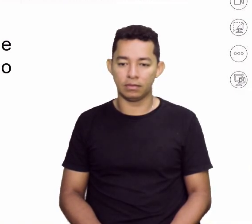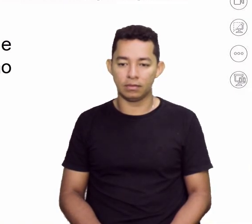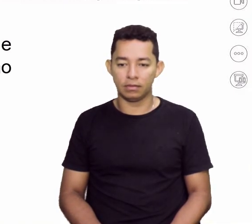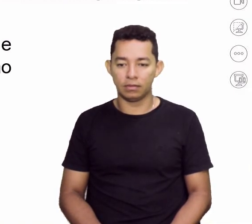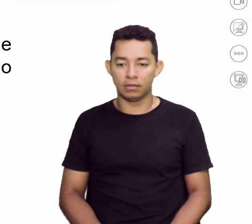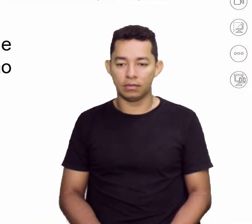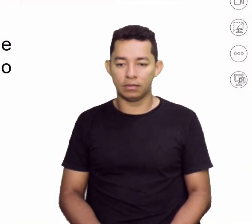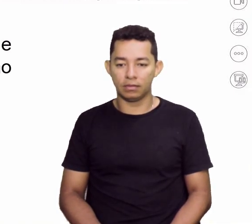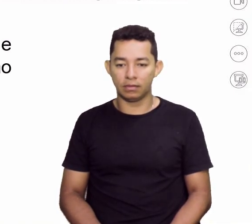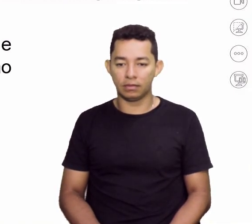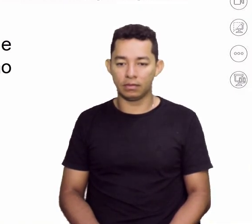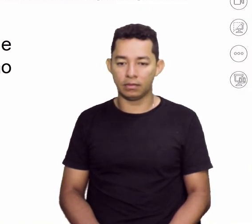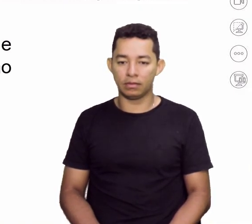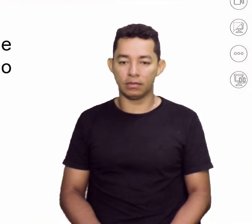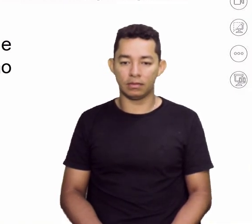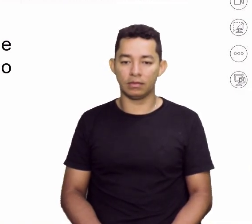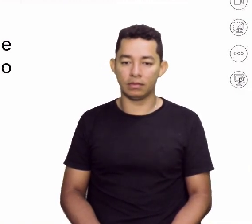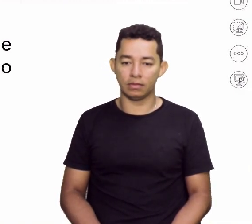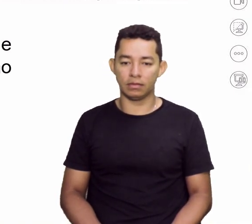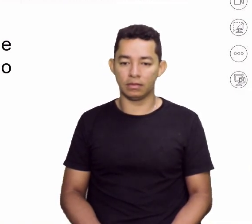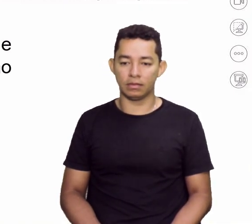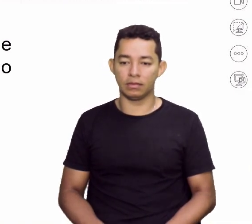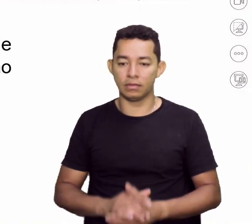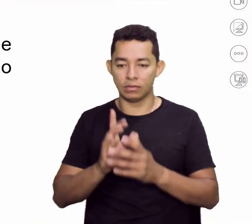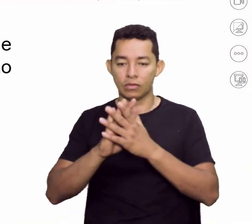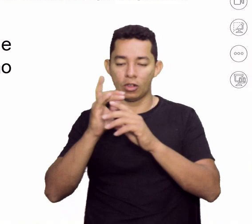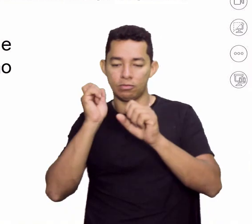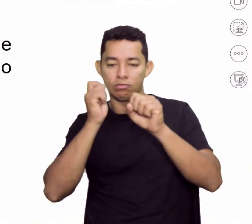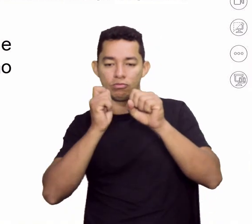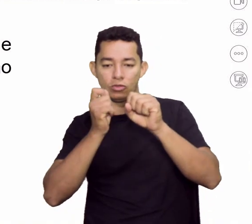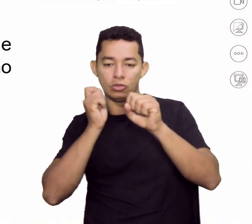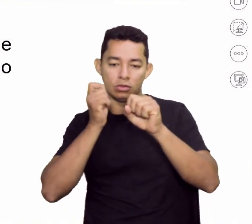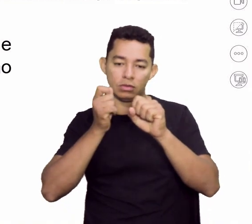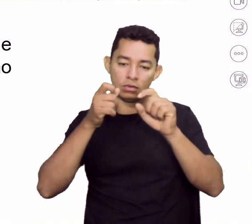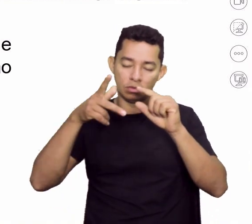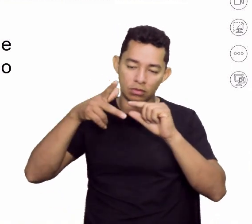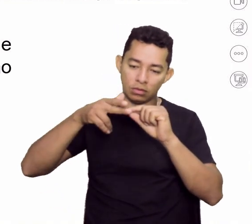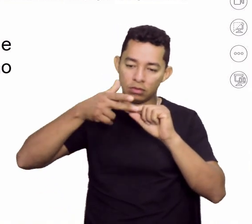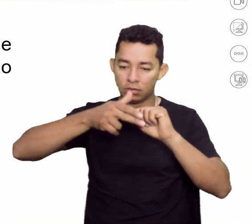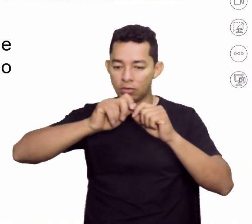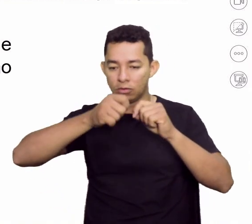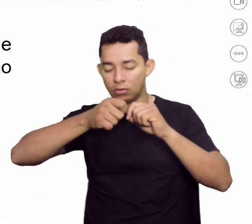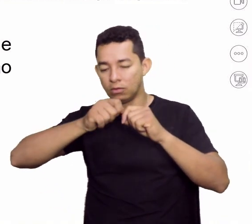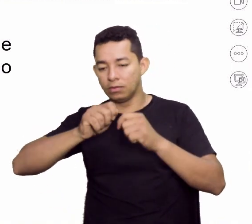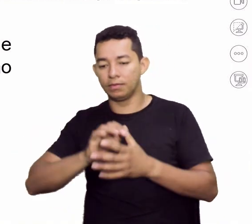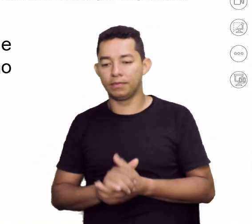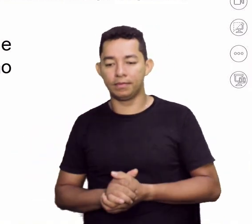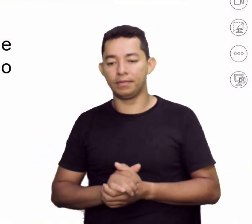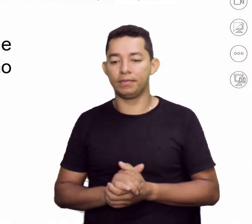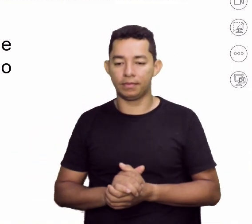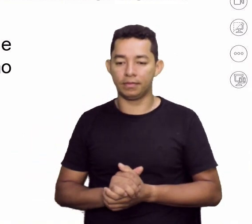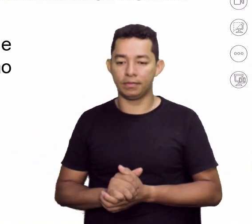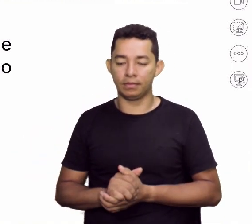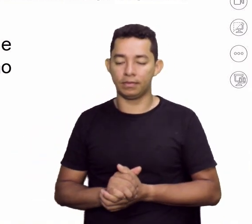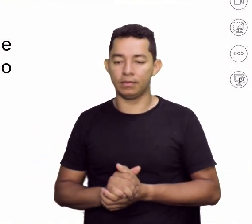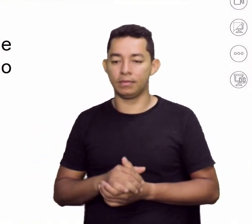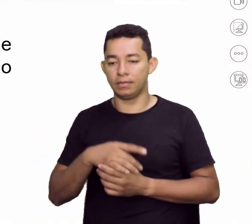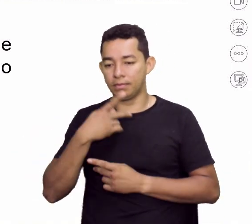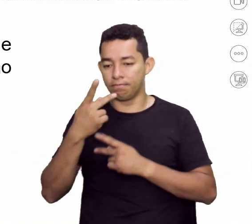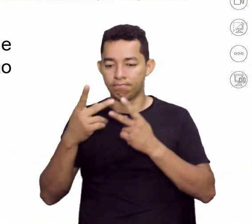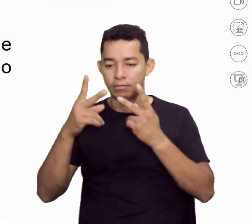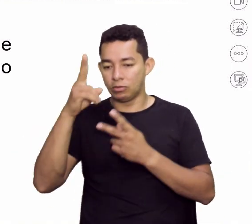Com instrumentos de talha aqui, ó, cortando a pedra, montando tudo, tá? Contando uma história